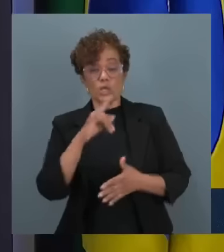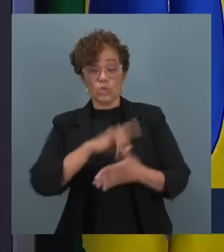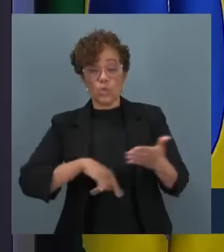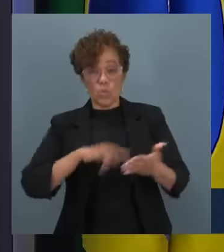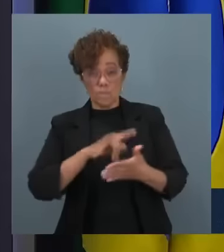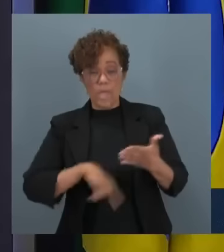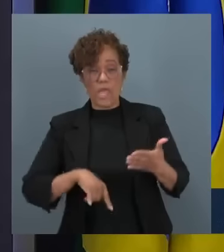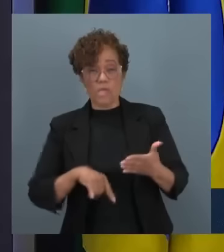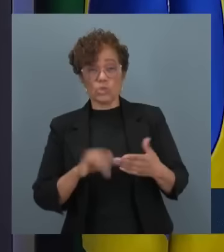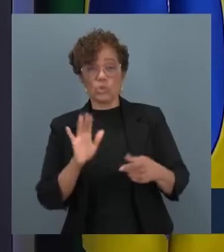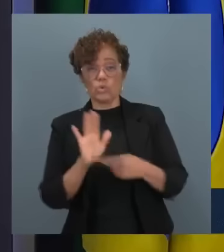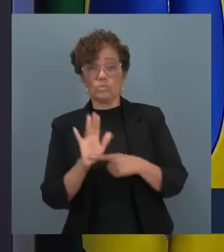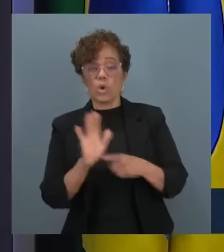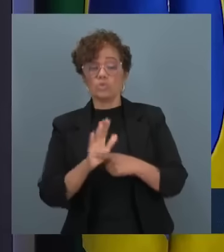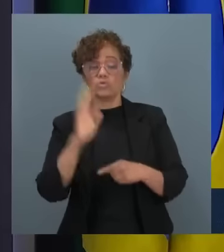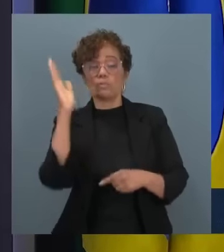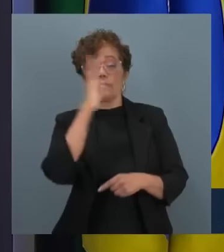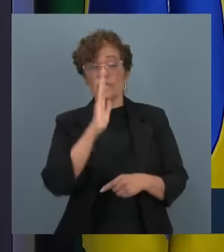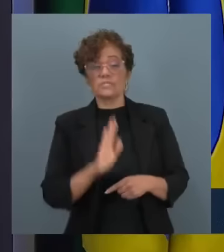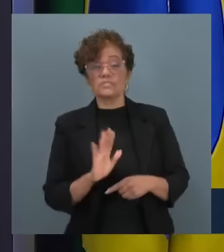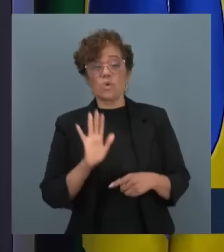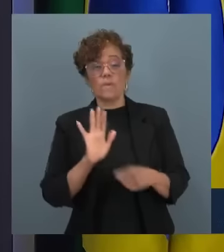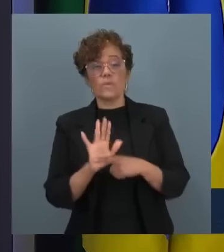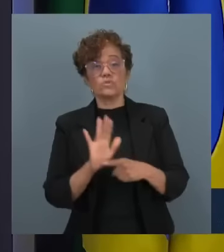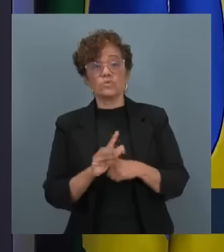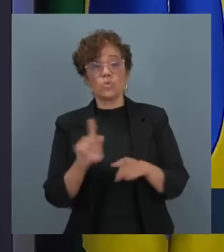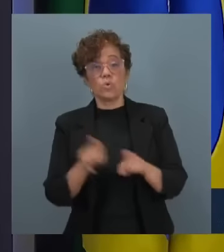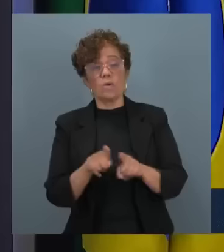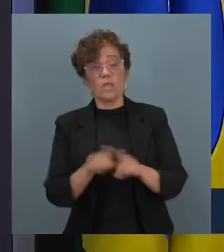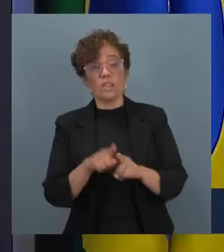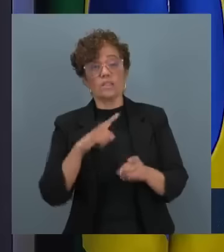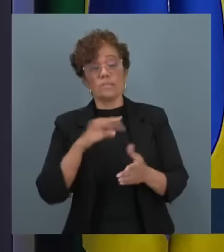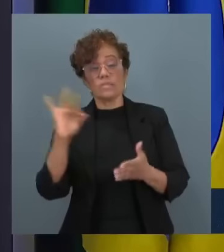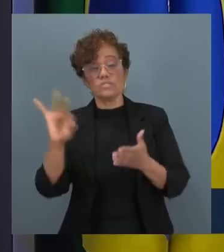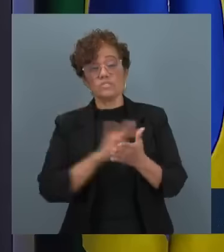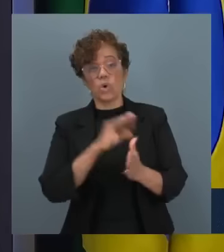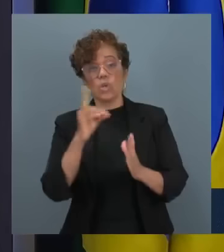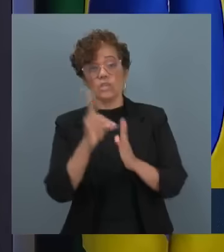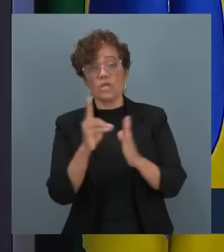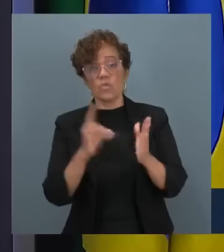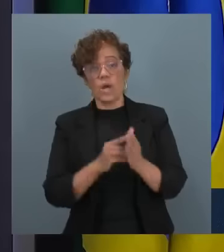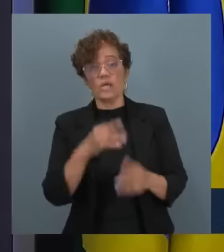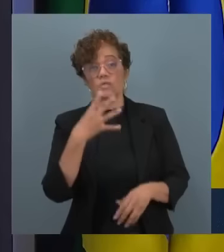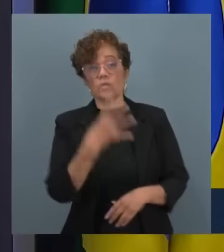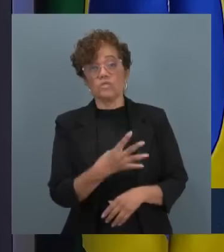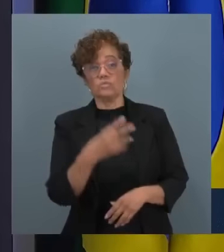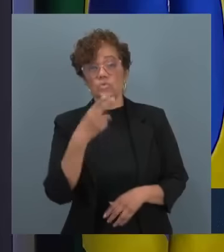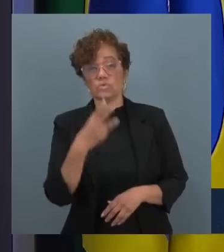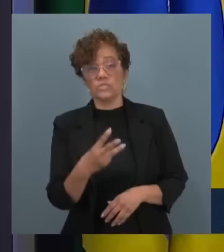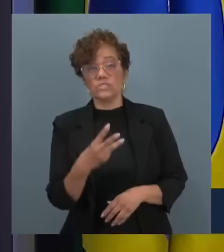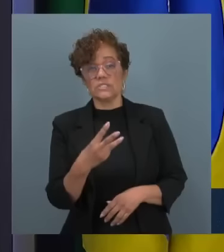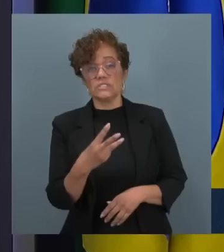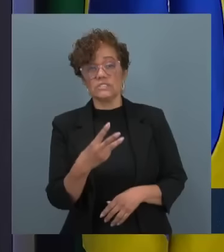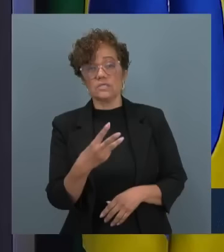Brasil ratificou e promulgou pelo Decreto